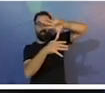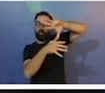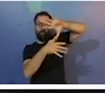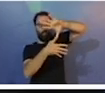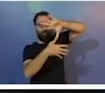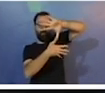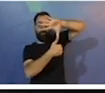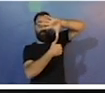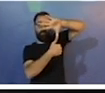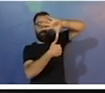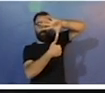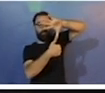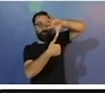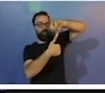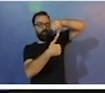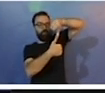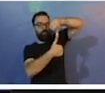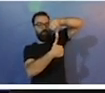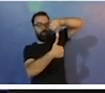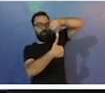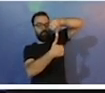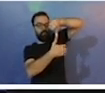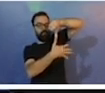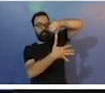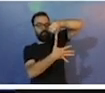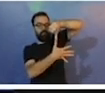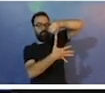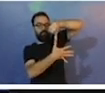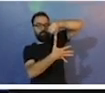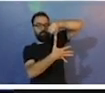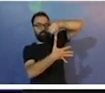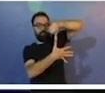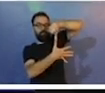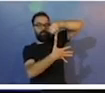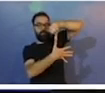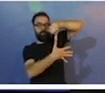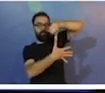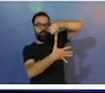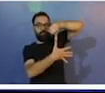olha o pedacinho aqui. E embaixo, América do Sul, onde está o Brasil.